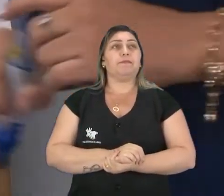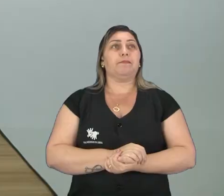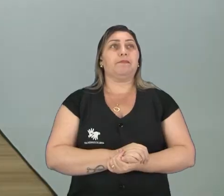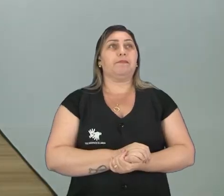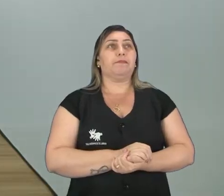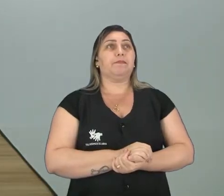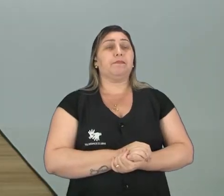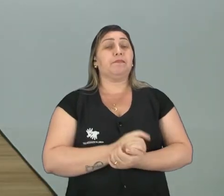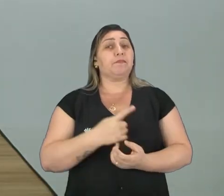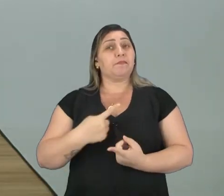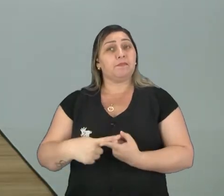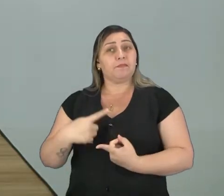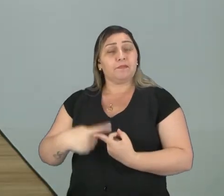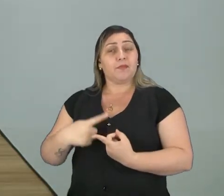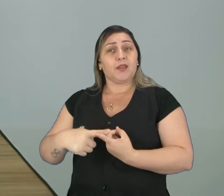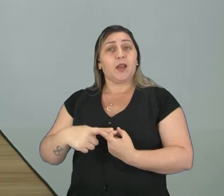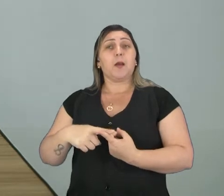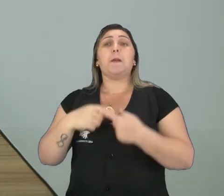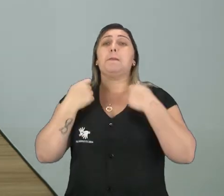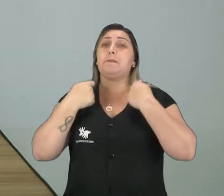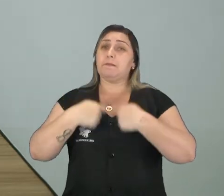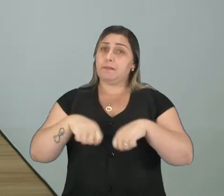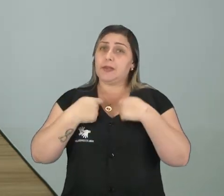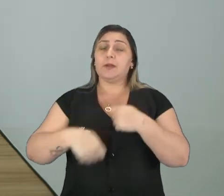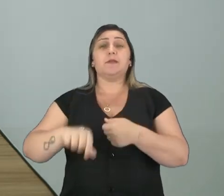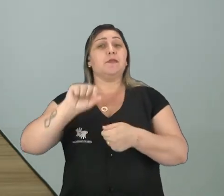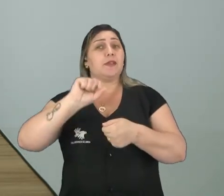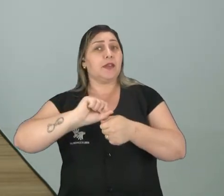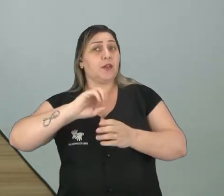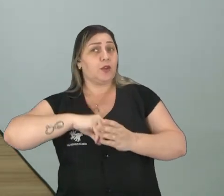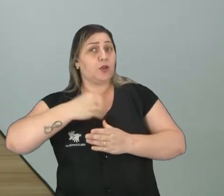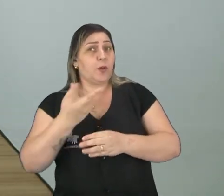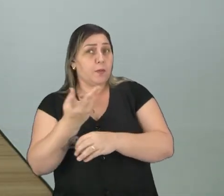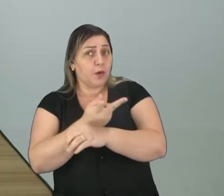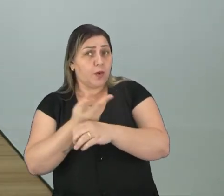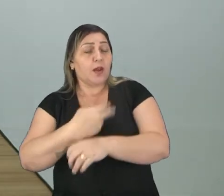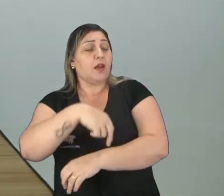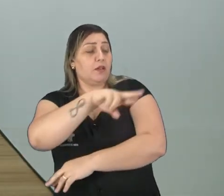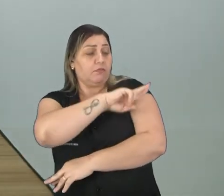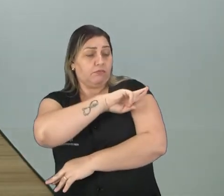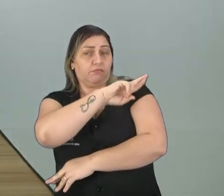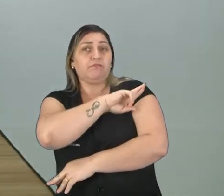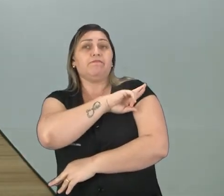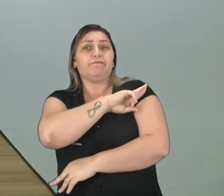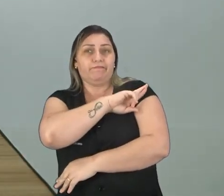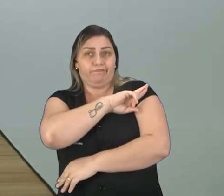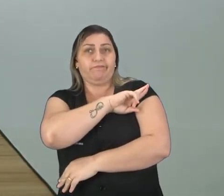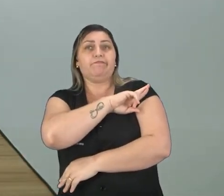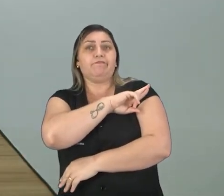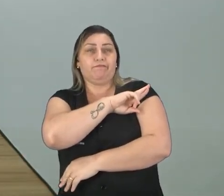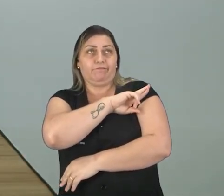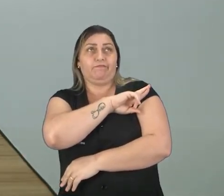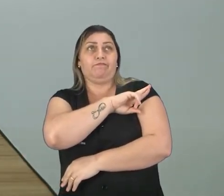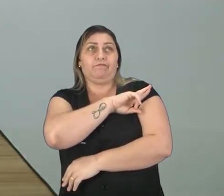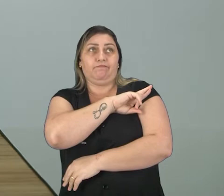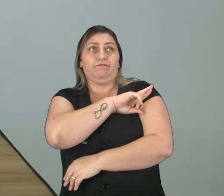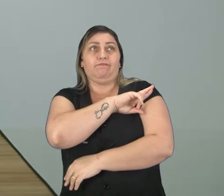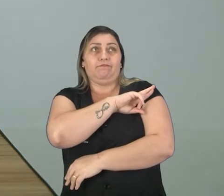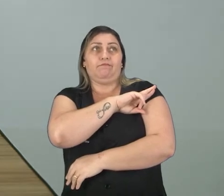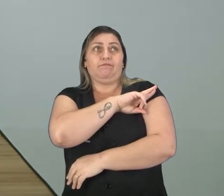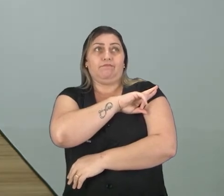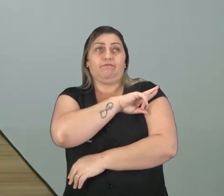sim, porque é o que nós devemos fazer. É buscar o responsável, buscar os